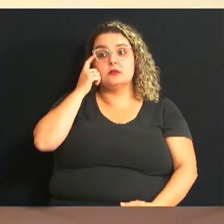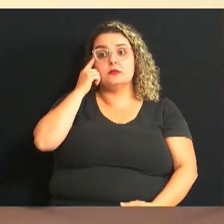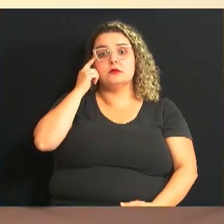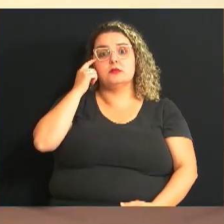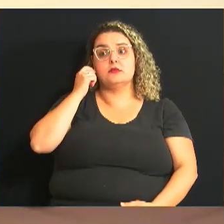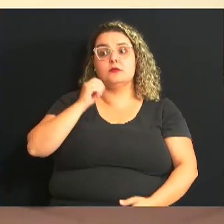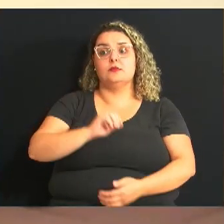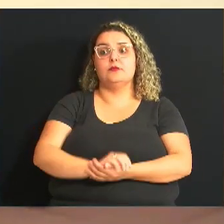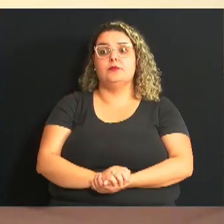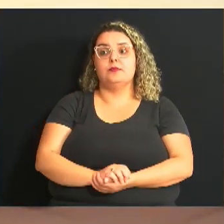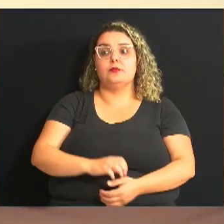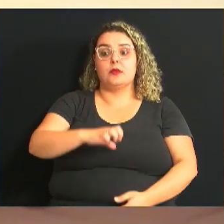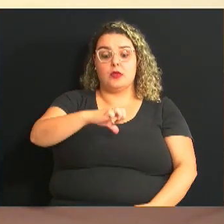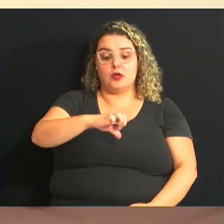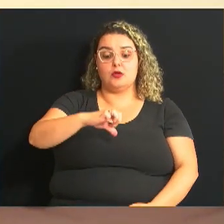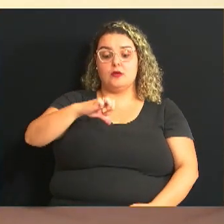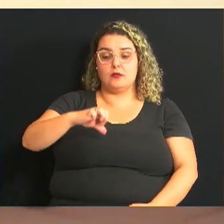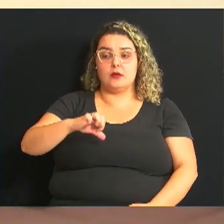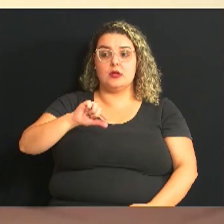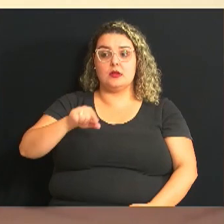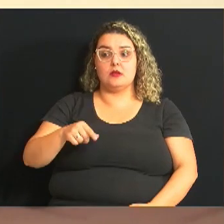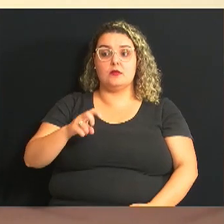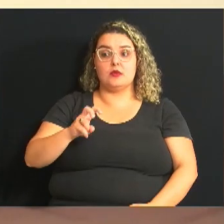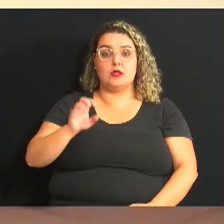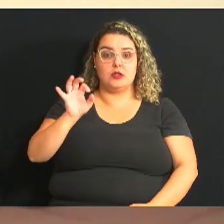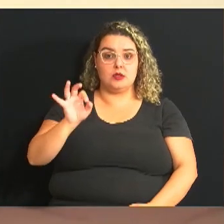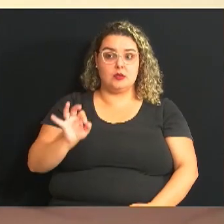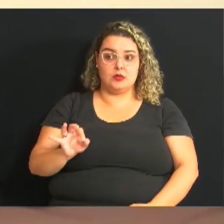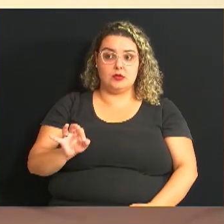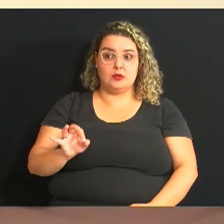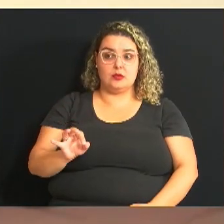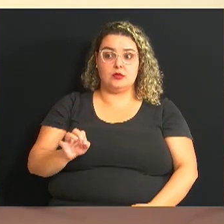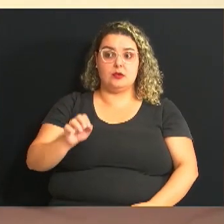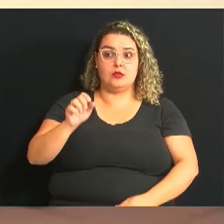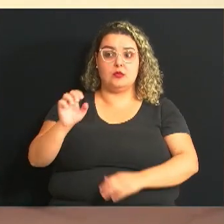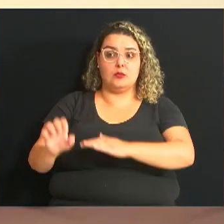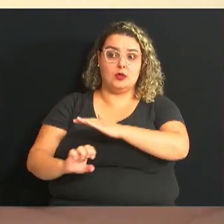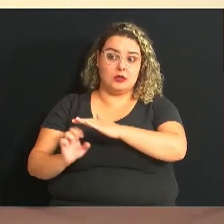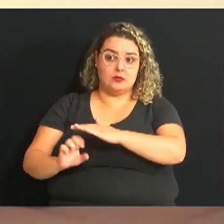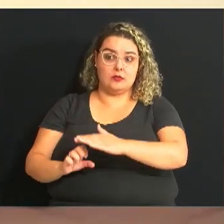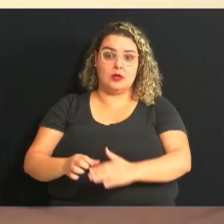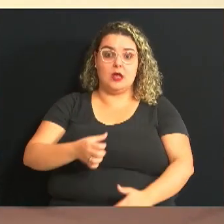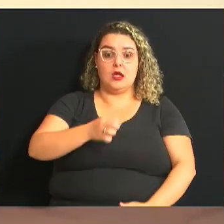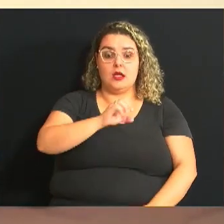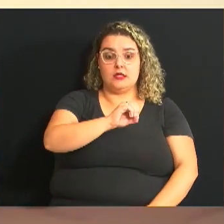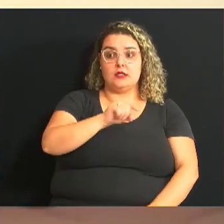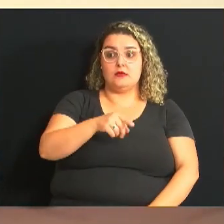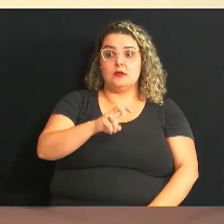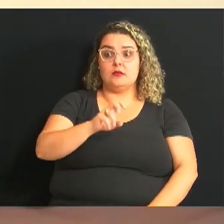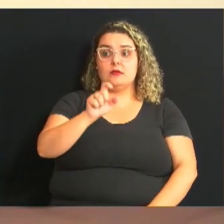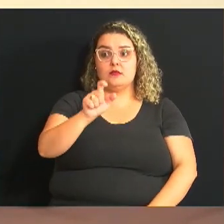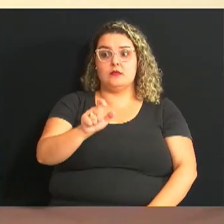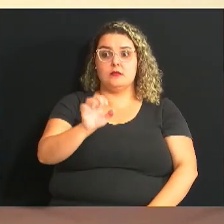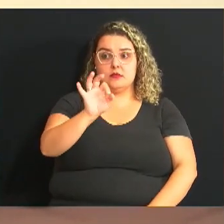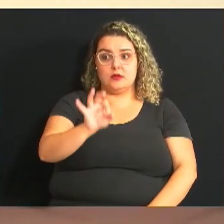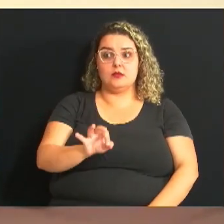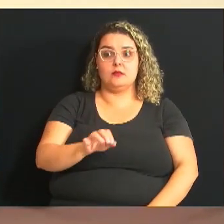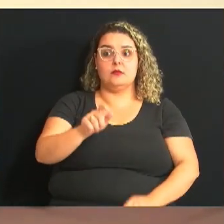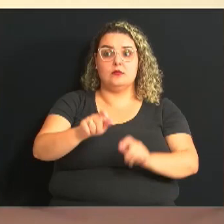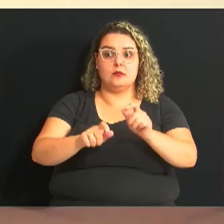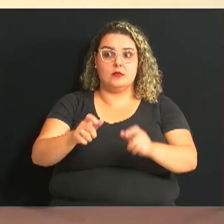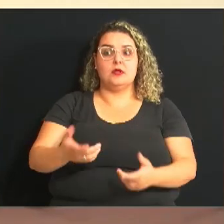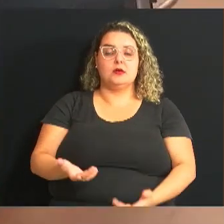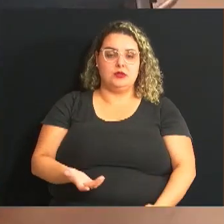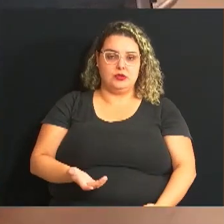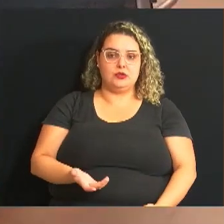Idosa, 99,5% são destinados por pessoas jurídicas e 0,5% por pessoas físicas. Eu queria